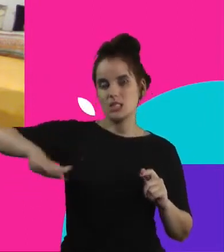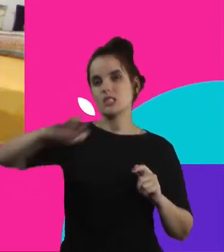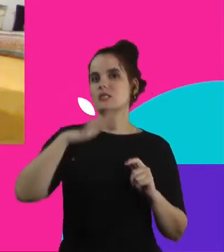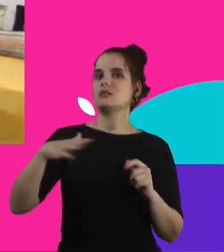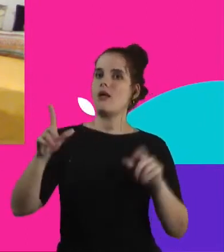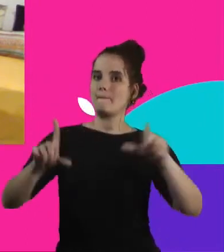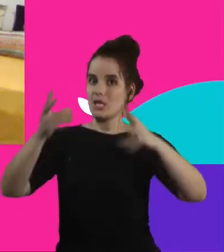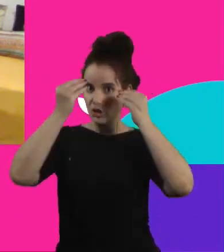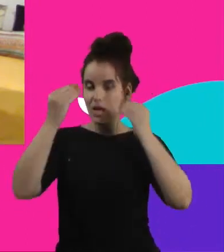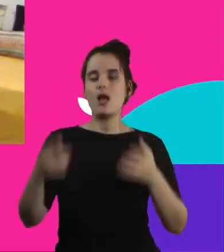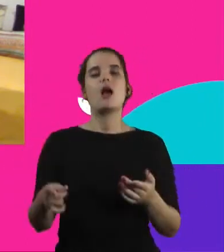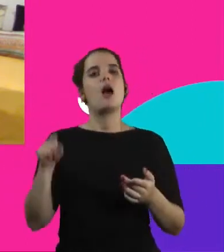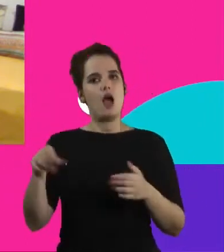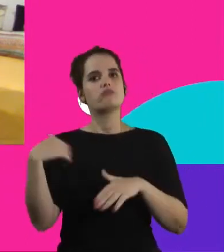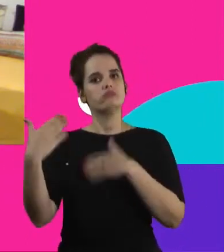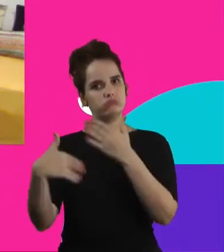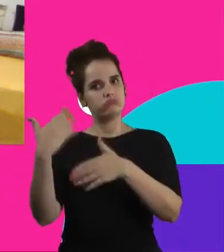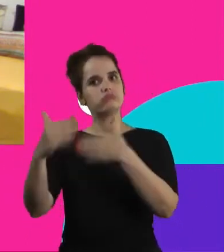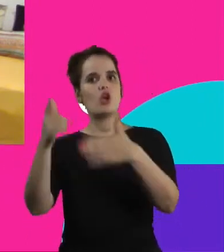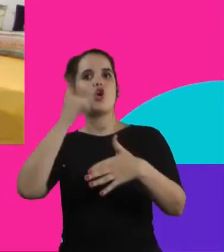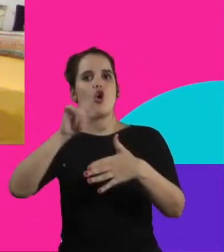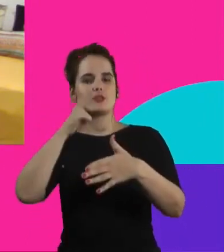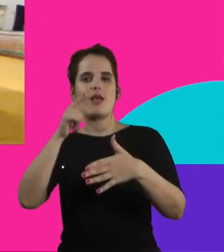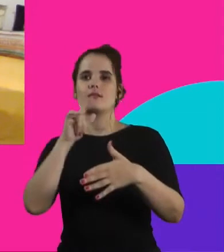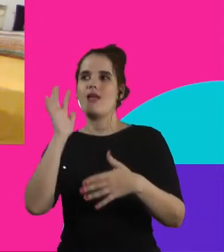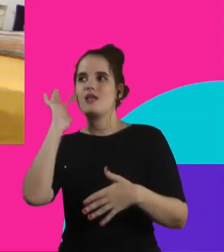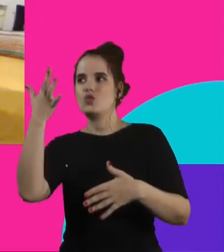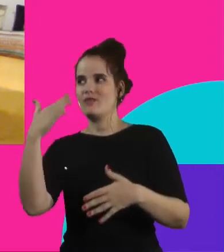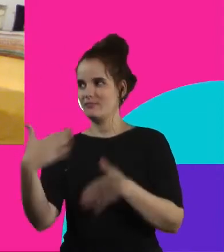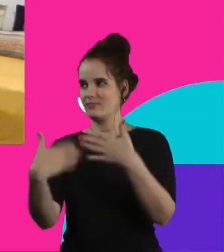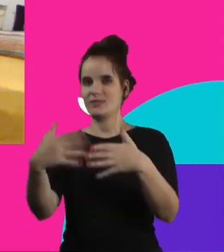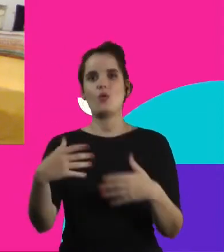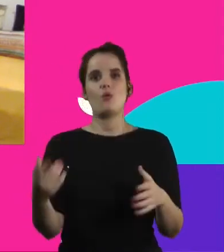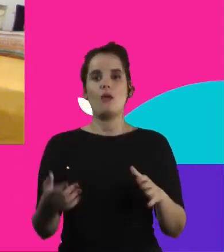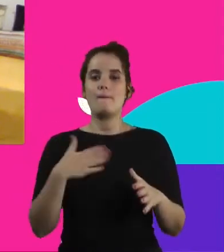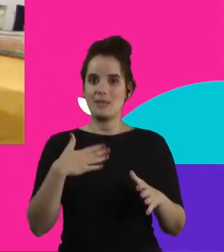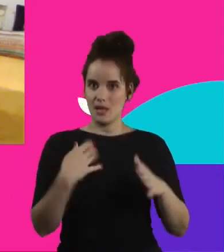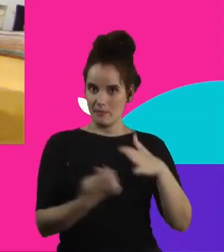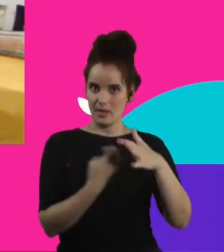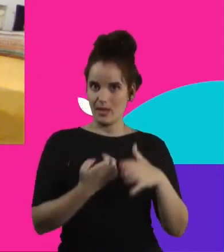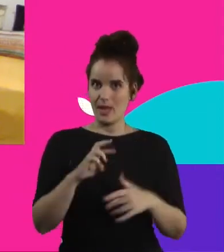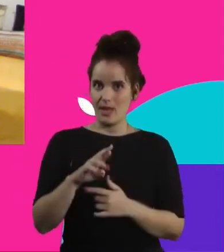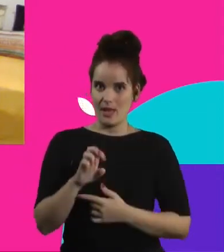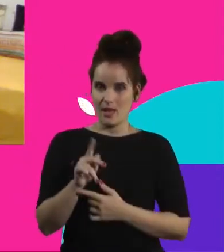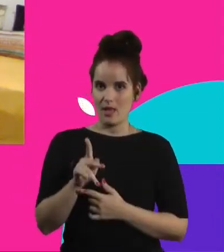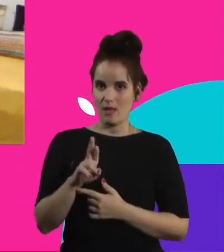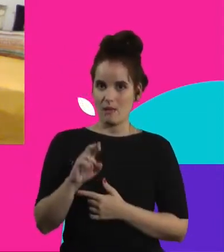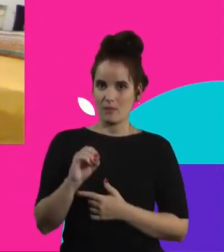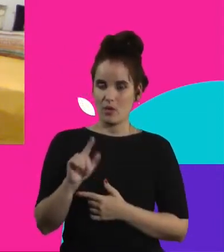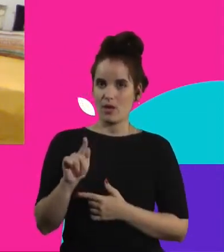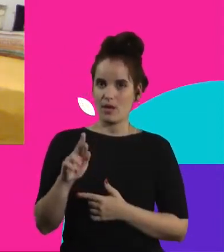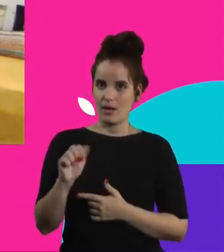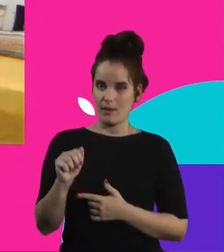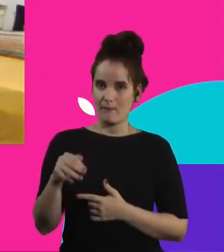mulheres, para daí sim a gente começar a resolver nos vários níveis. Então, assim, o que a Reprograma tenta fazer hoje, né, são duas frentes. Uma,